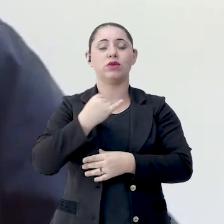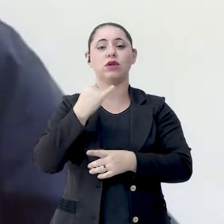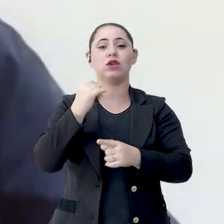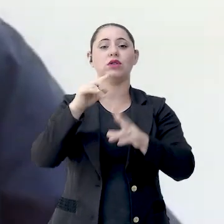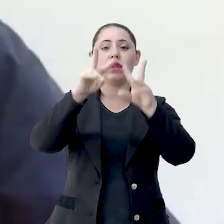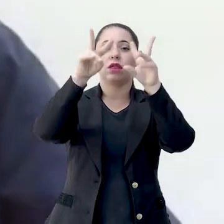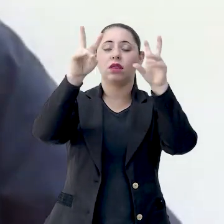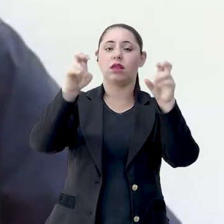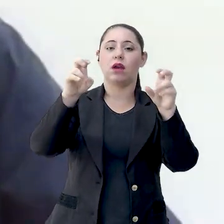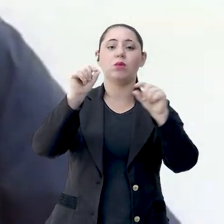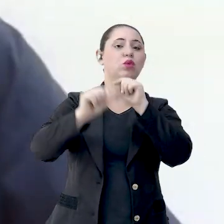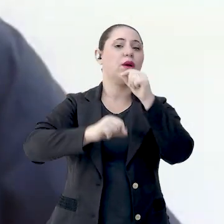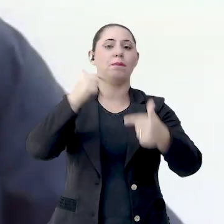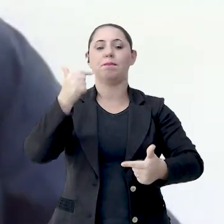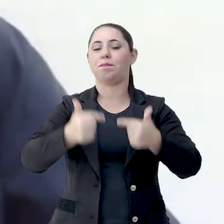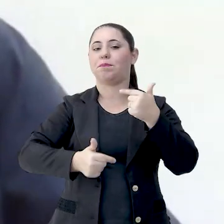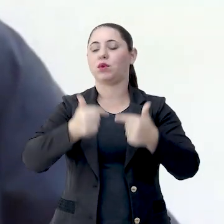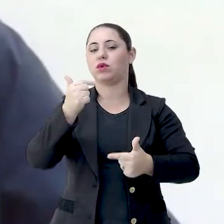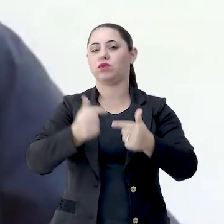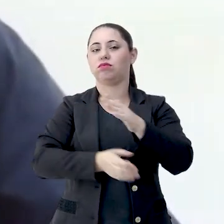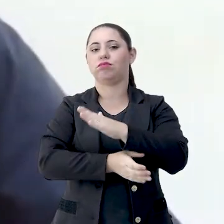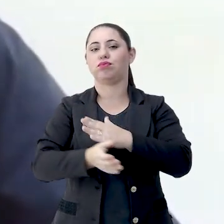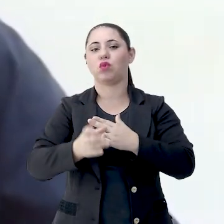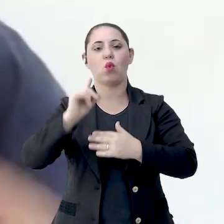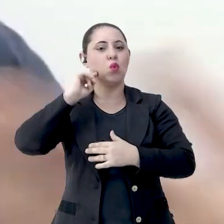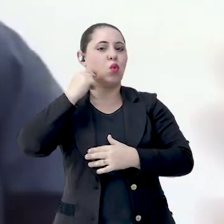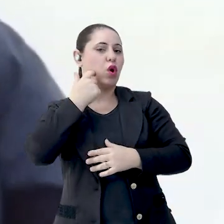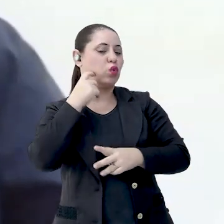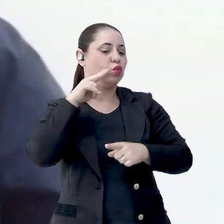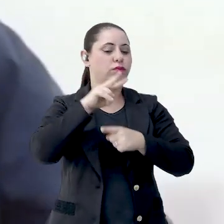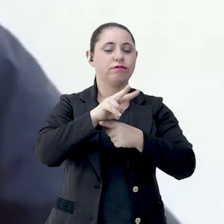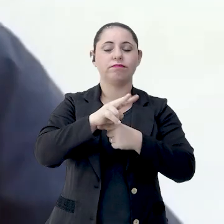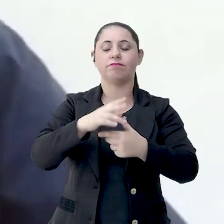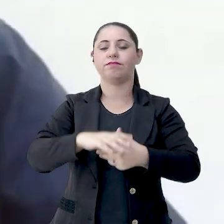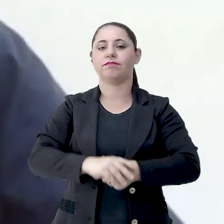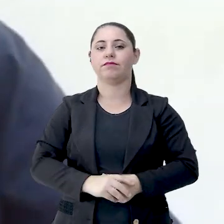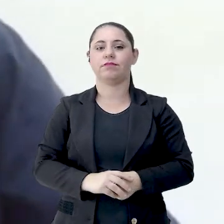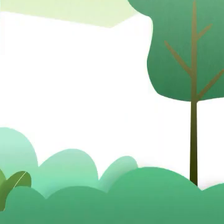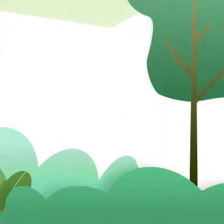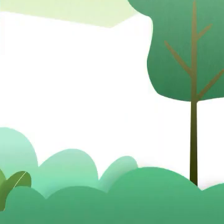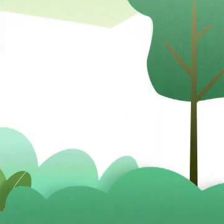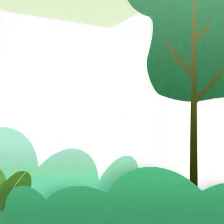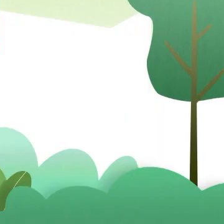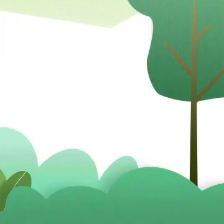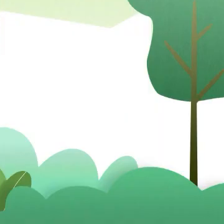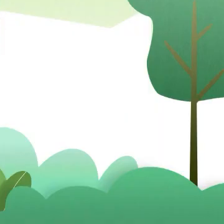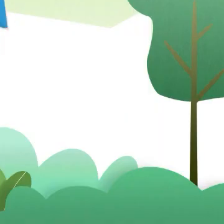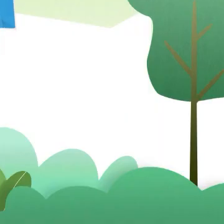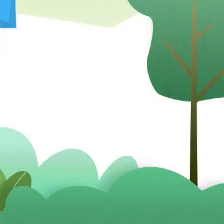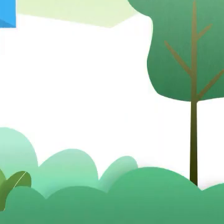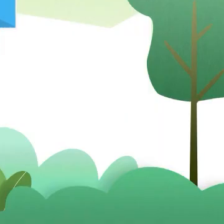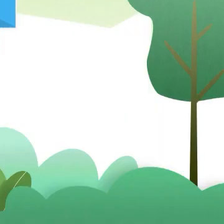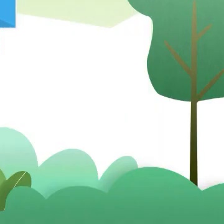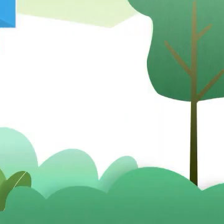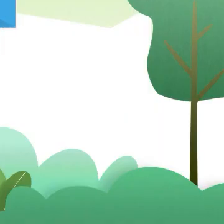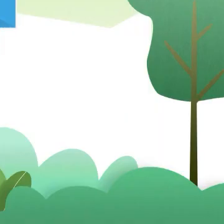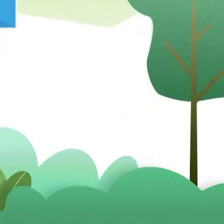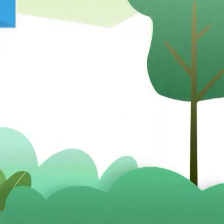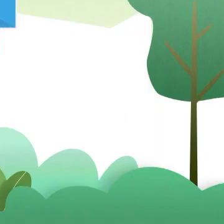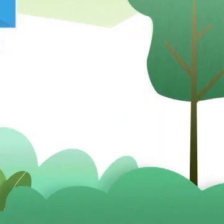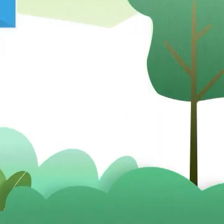ecológico, que é uma ferramenta importante em termos de política de resíduo sólido, destinação adequada de lixo.